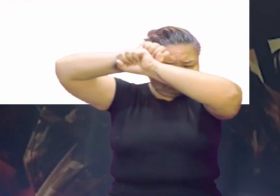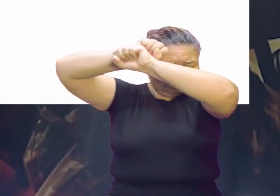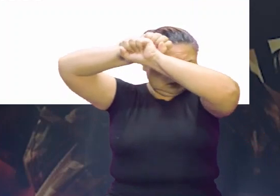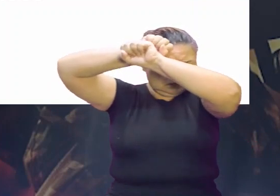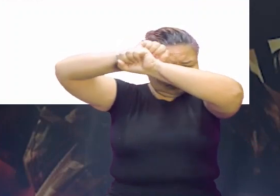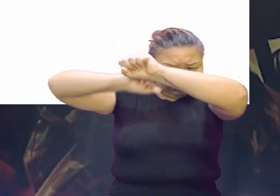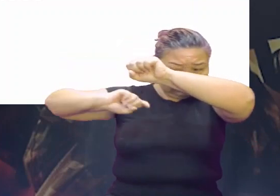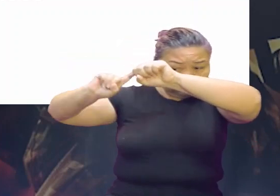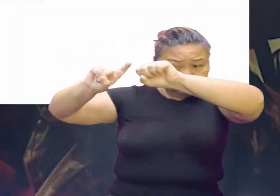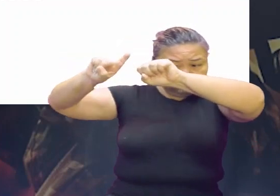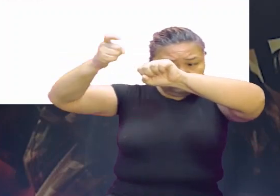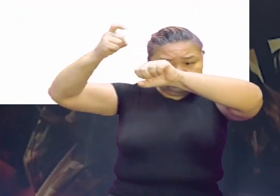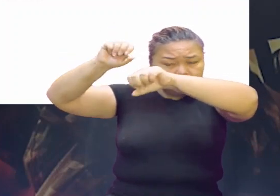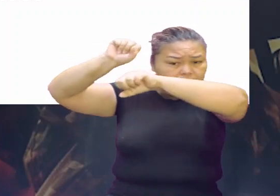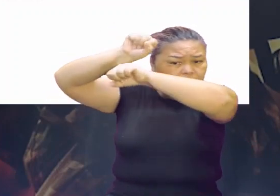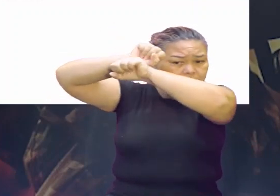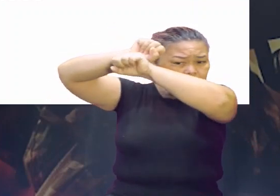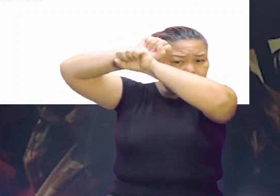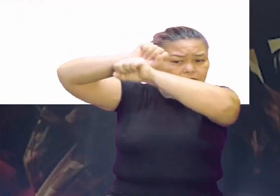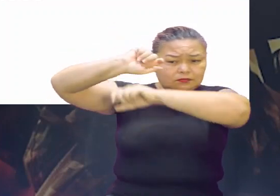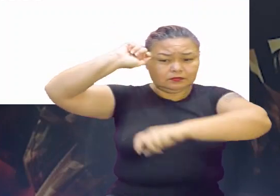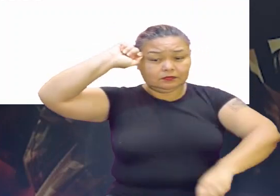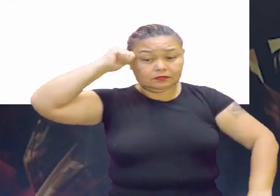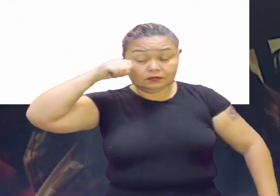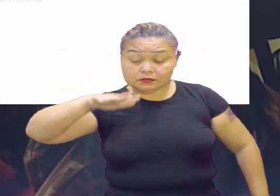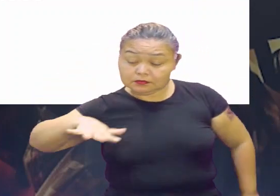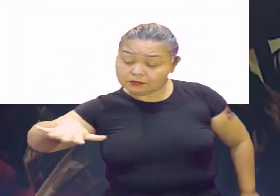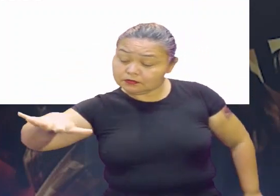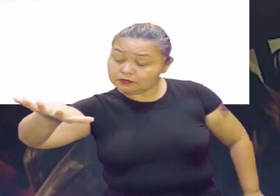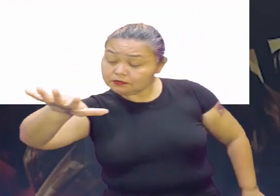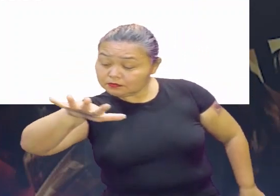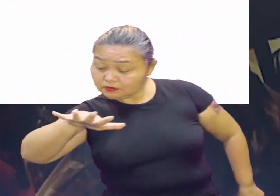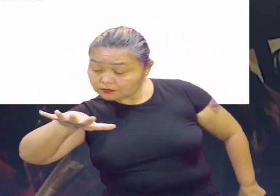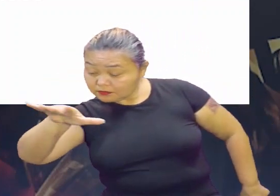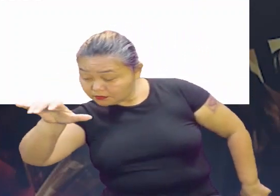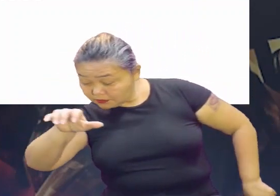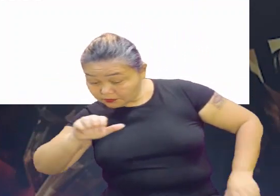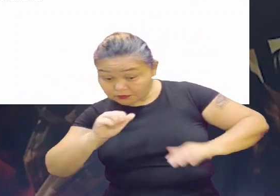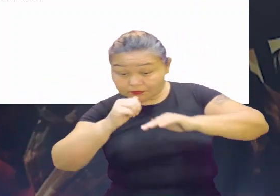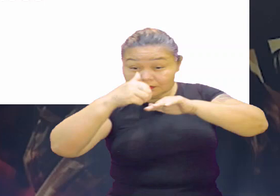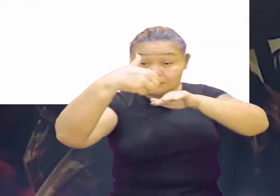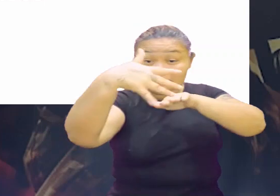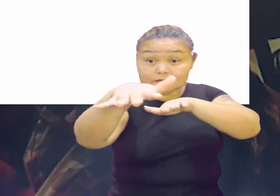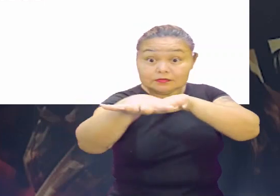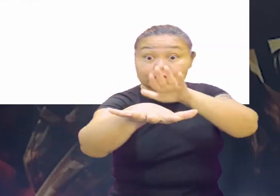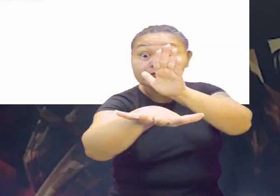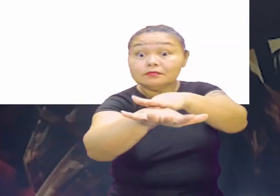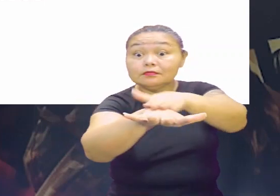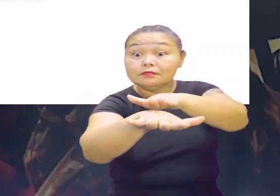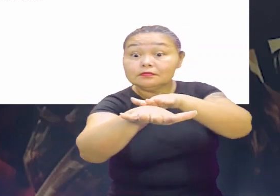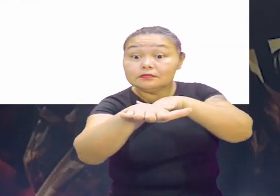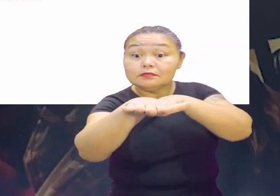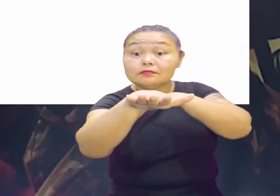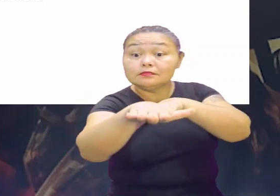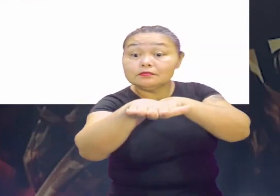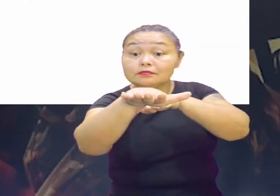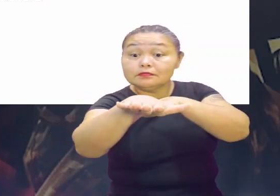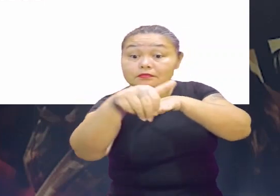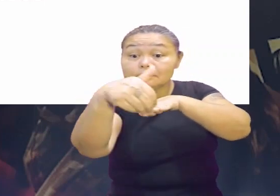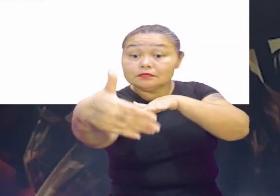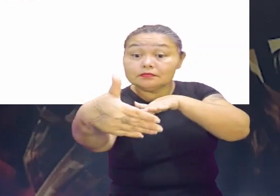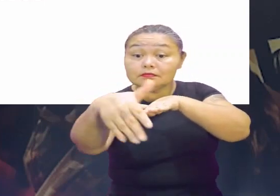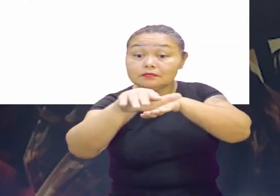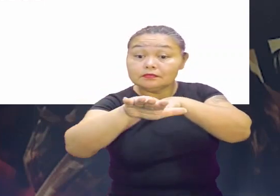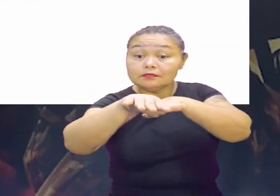escravos, ex-escravos negros e colocaram na frente para combater. O primeiro